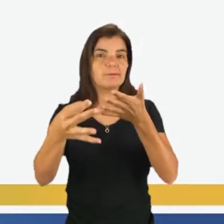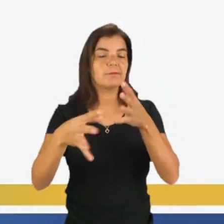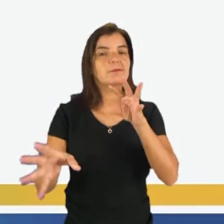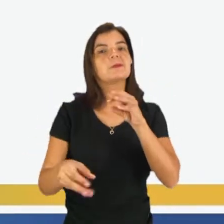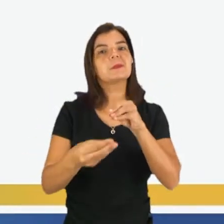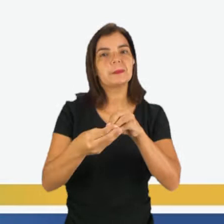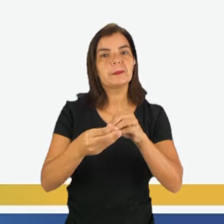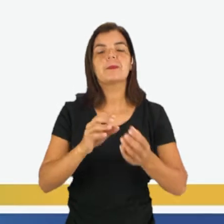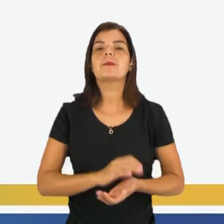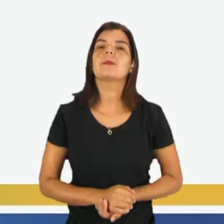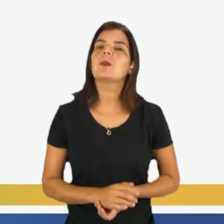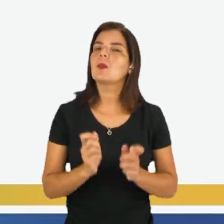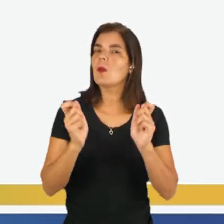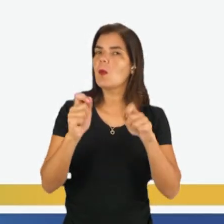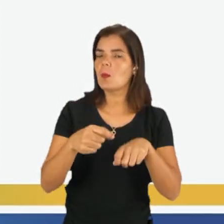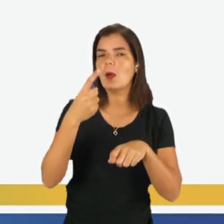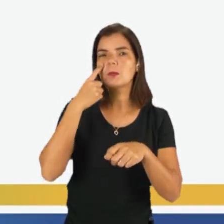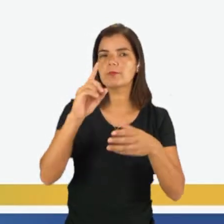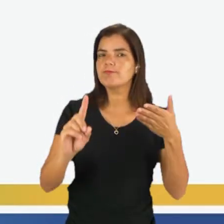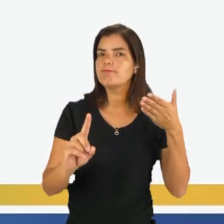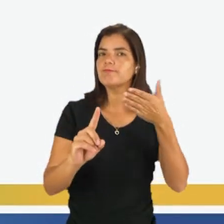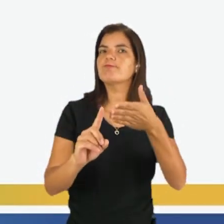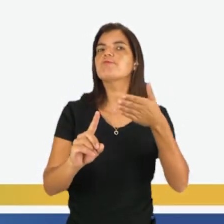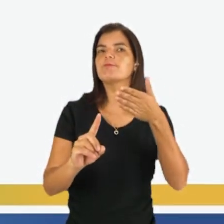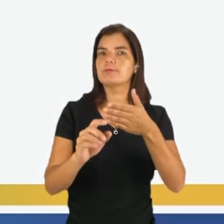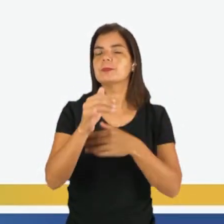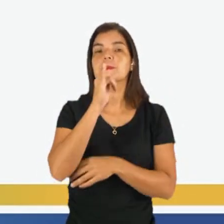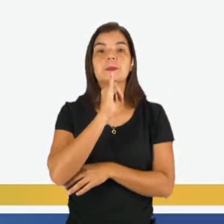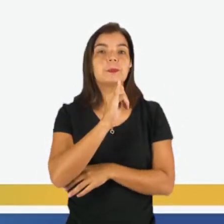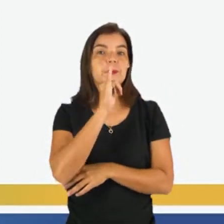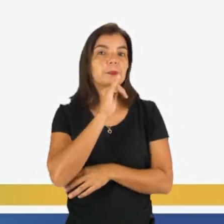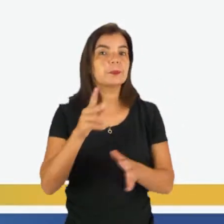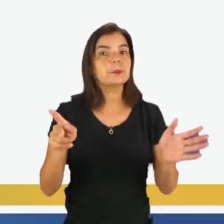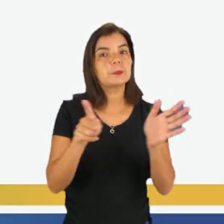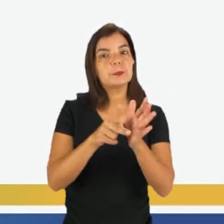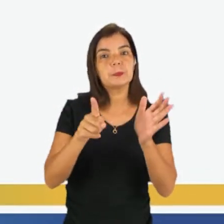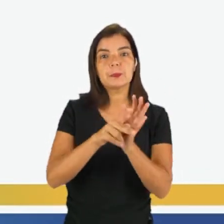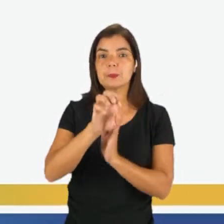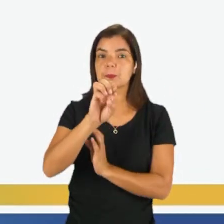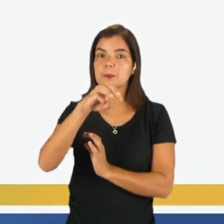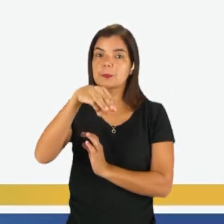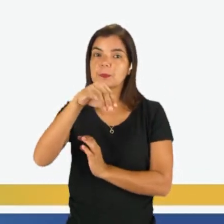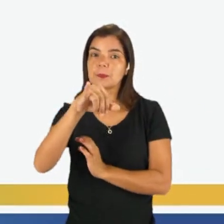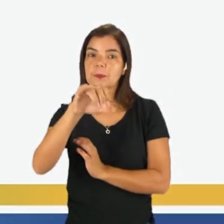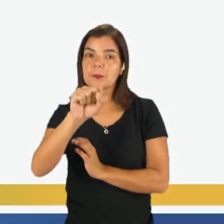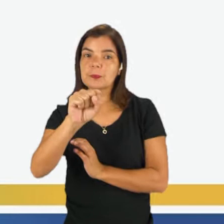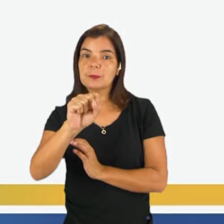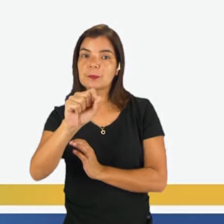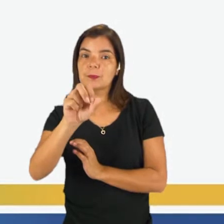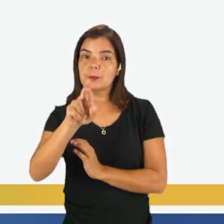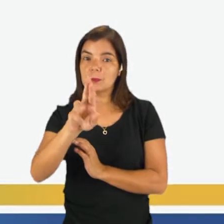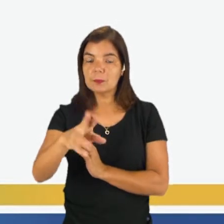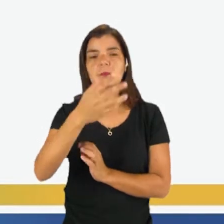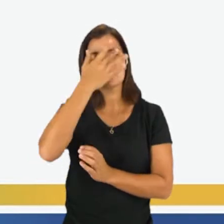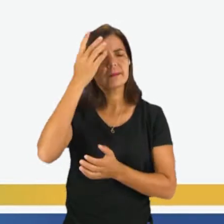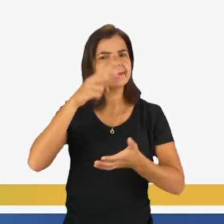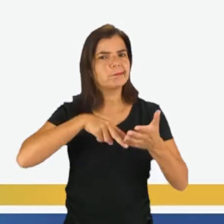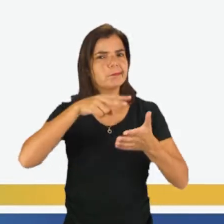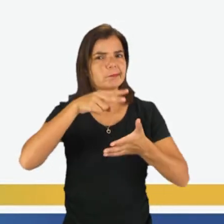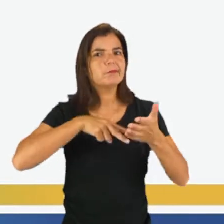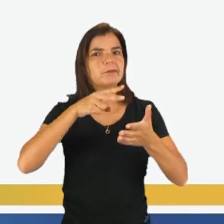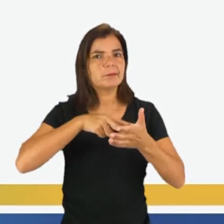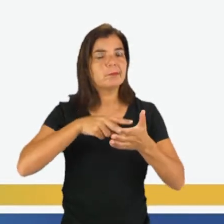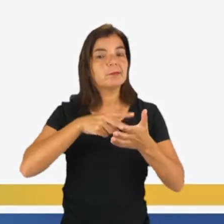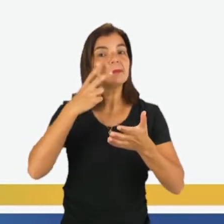compõem. Pode-se enfatizar, por exemplo, o próprio emissor da mensagem. Também é